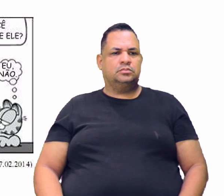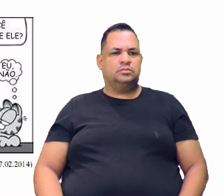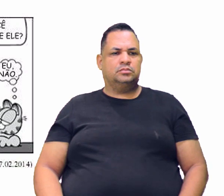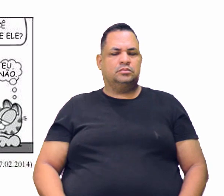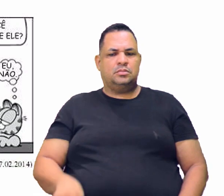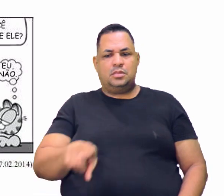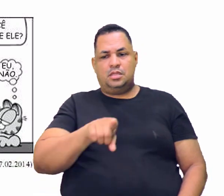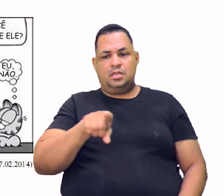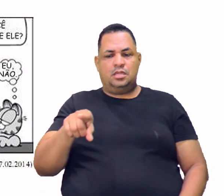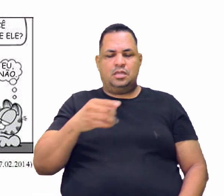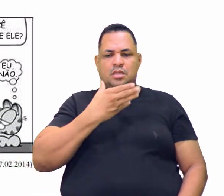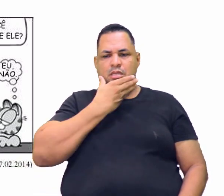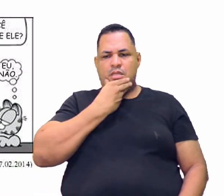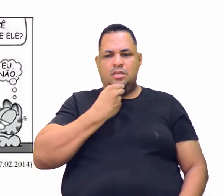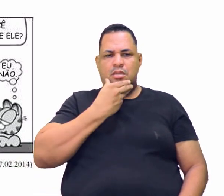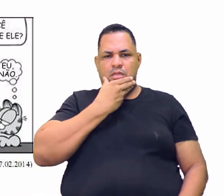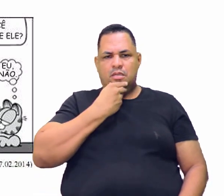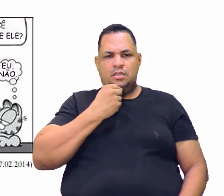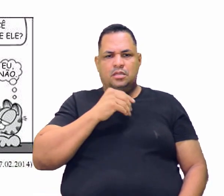Eles